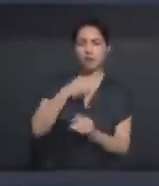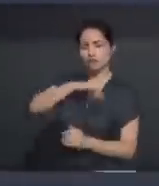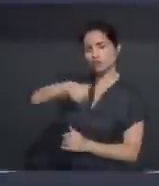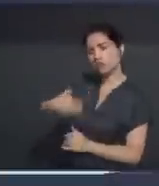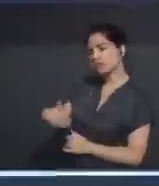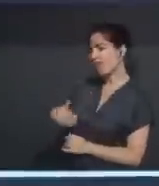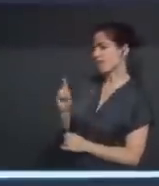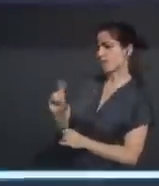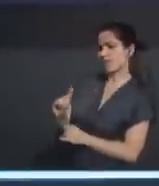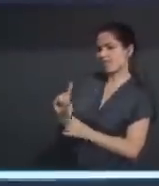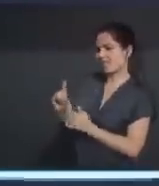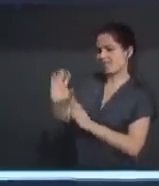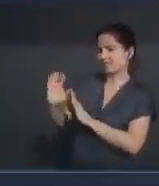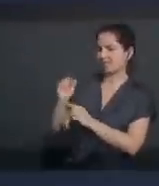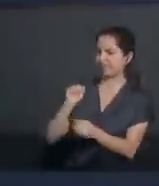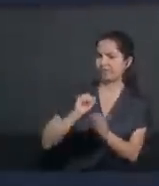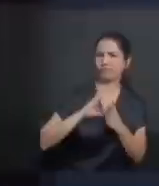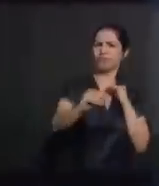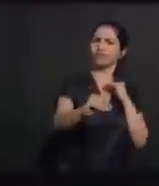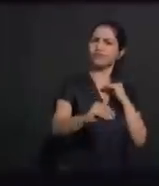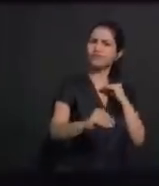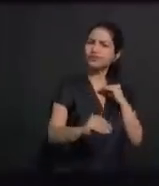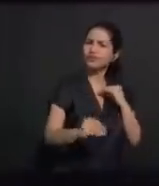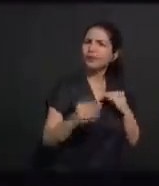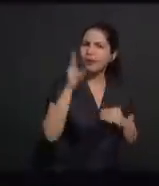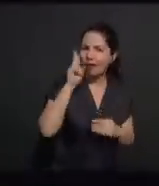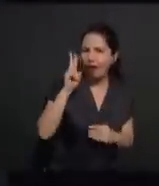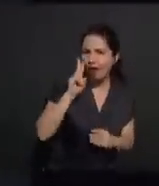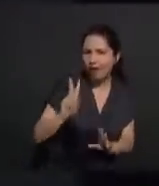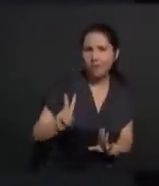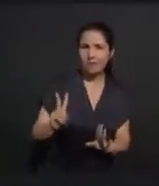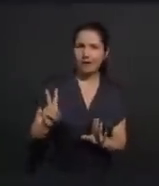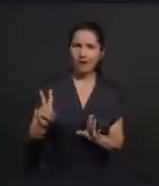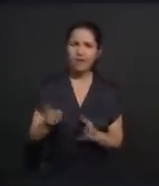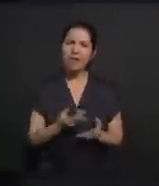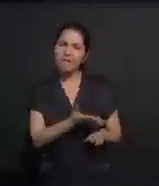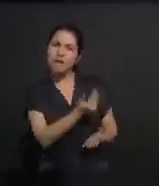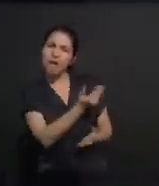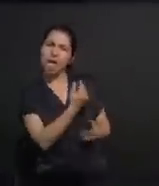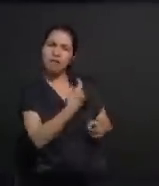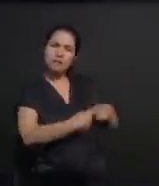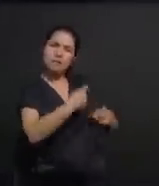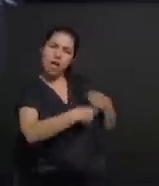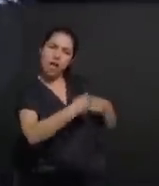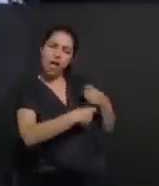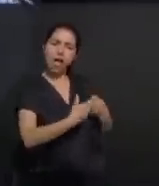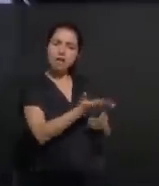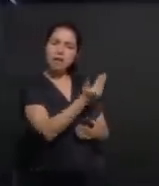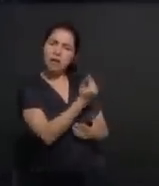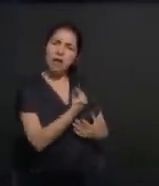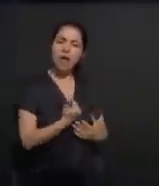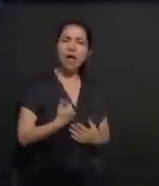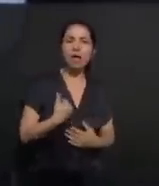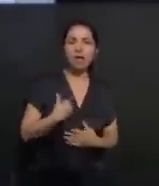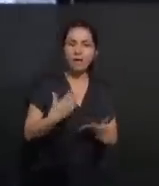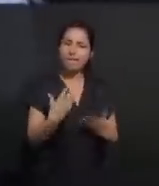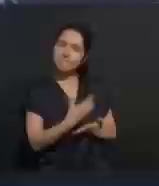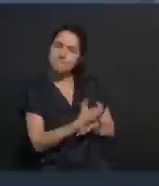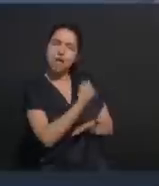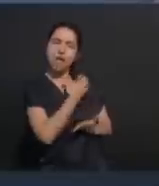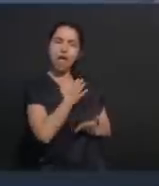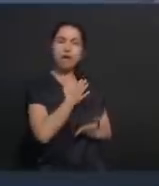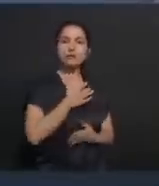época fazer sexo com seus patrões. Não era uma coisa escondida, não era uma coisa assim,